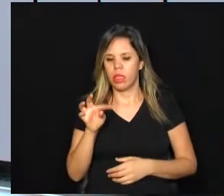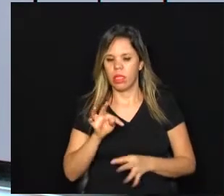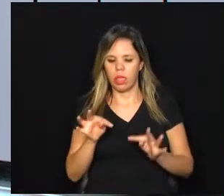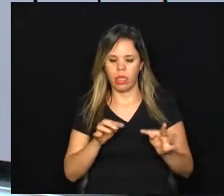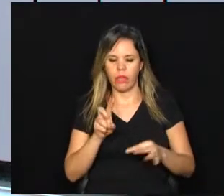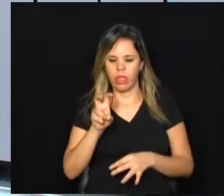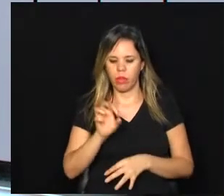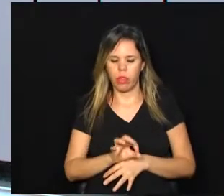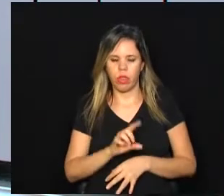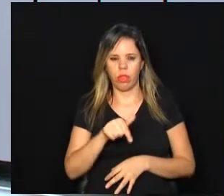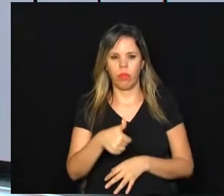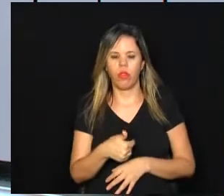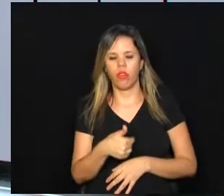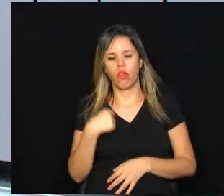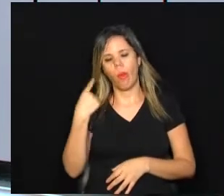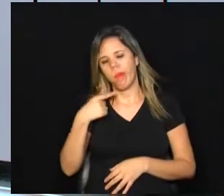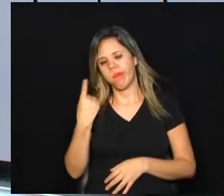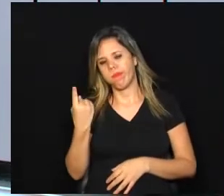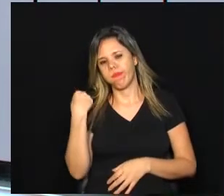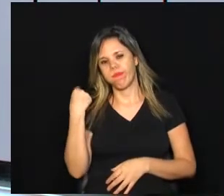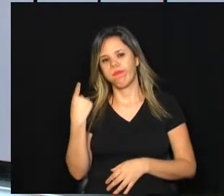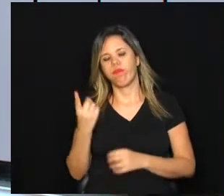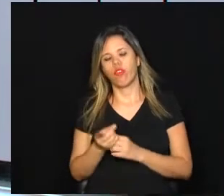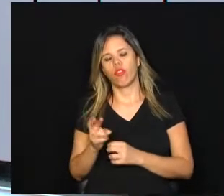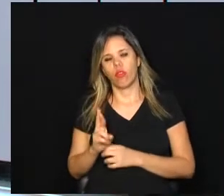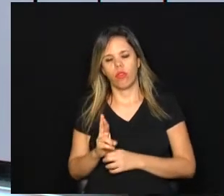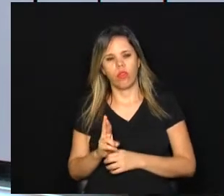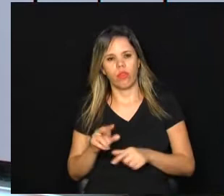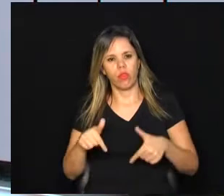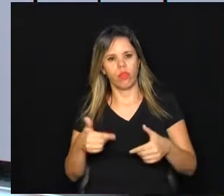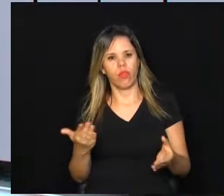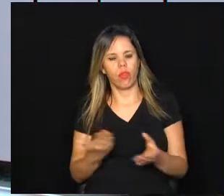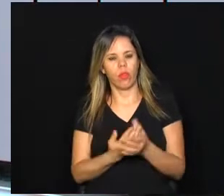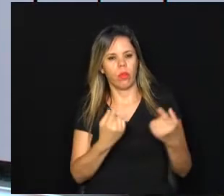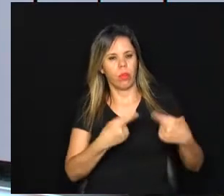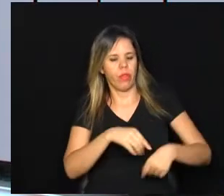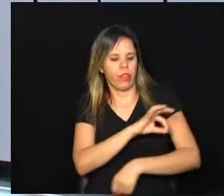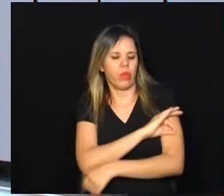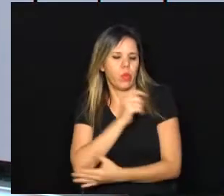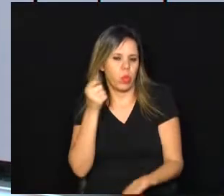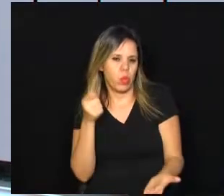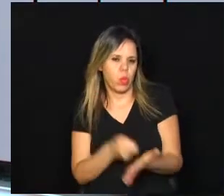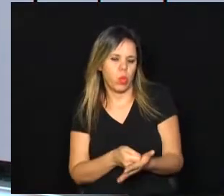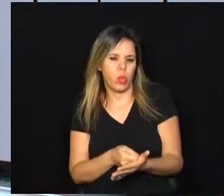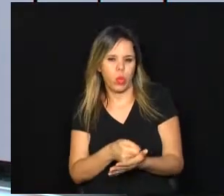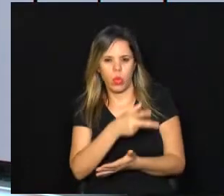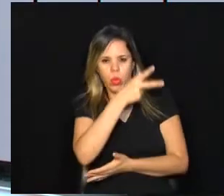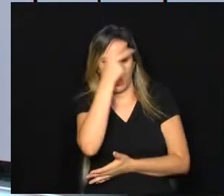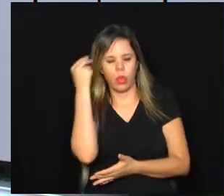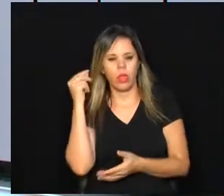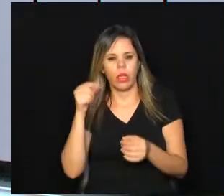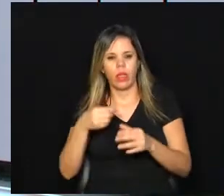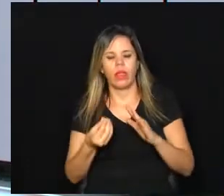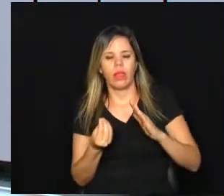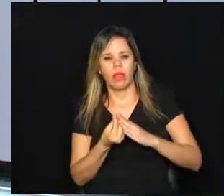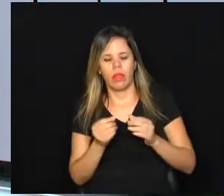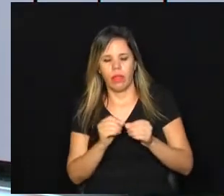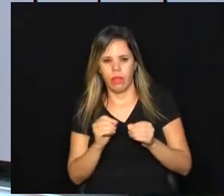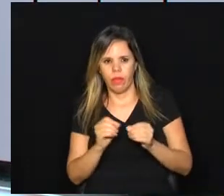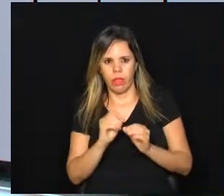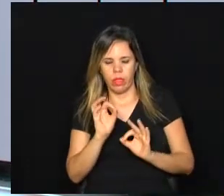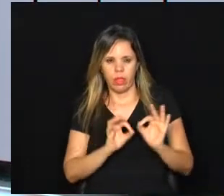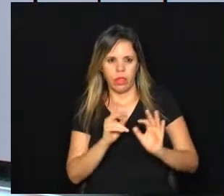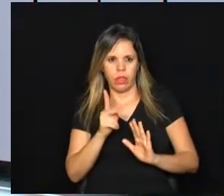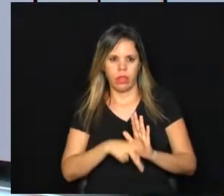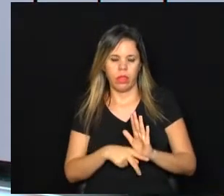O promotor do meio ambiente à época, doutor Albejante, entrou com uma ação contra a prefeitura que obrigou a prefeitura e Sanasa à época a fazer um plano, um